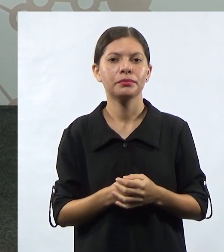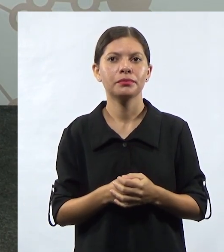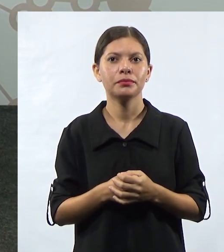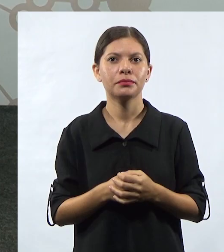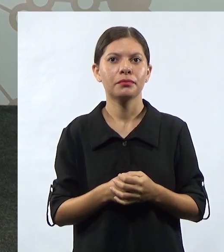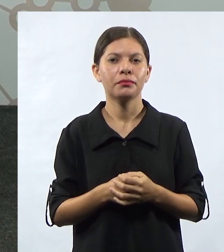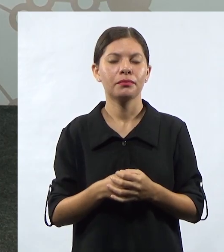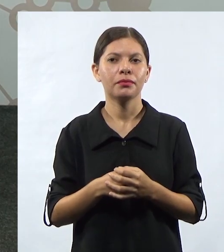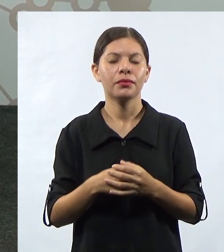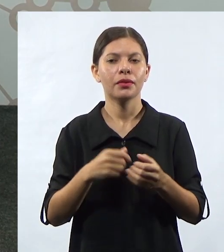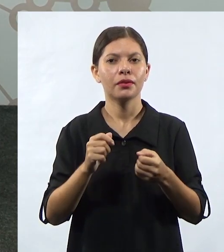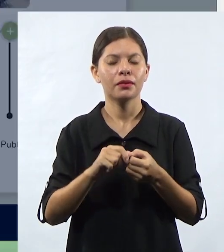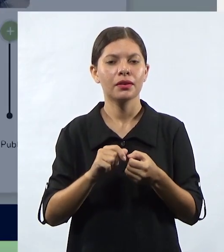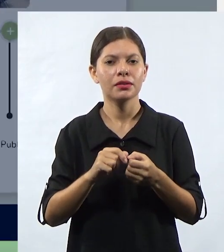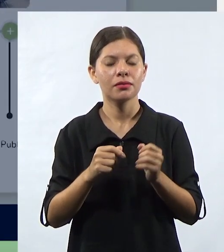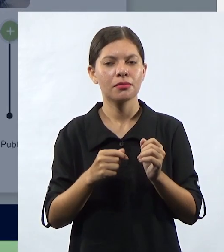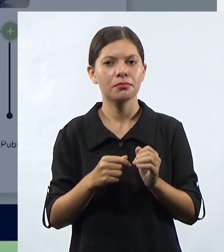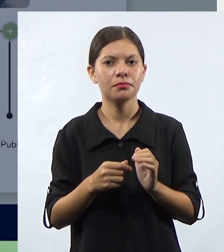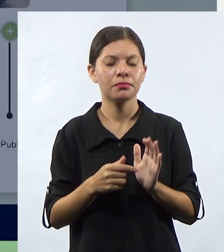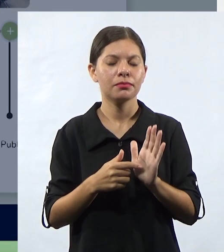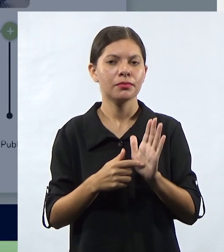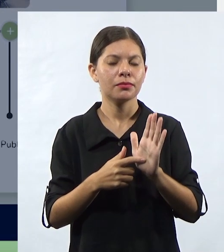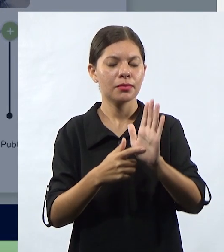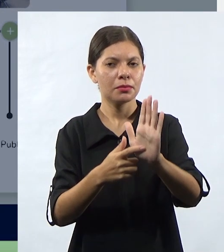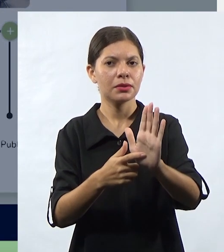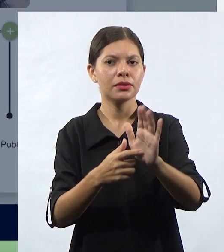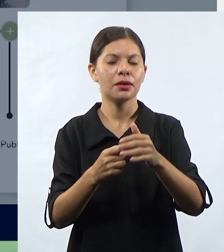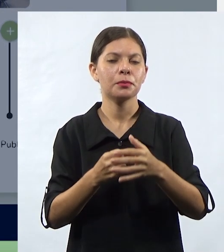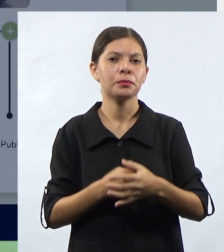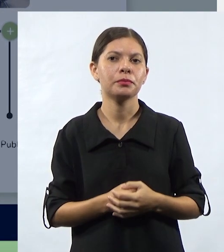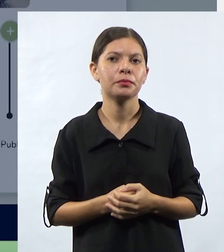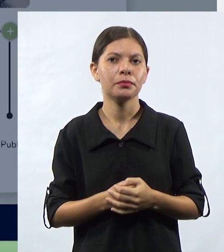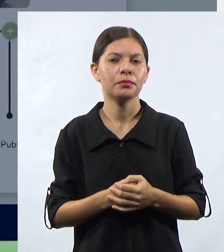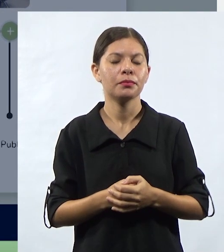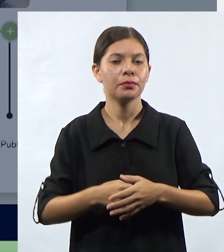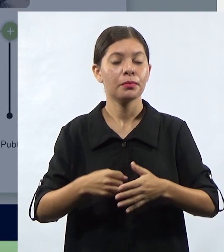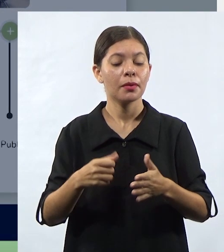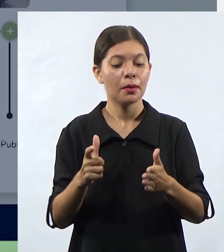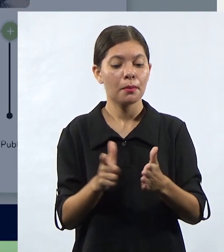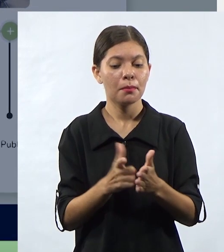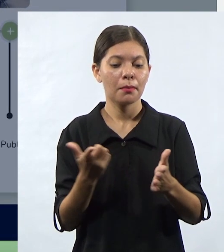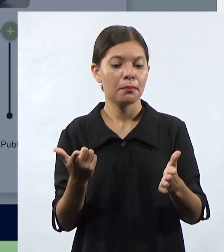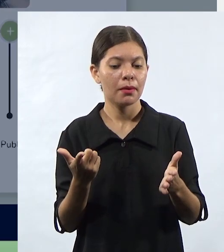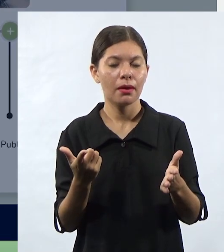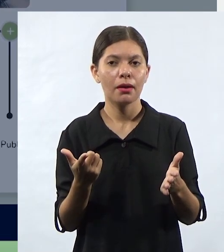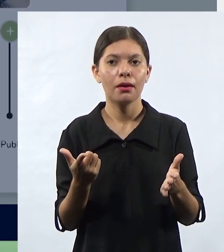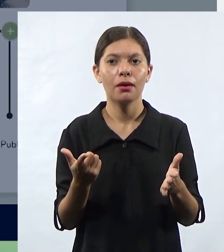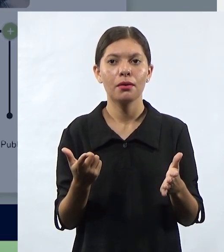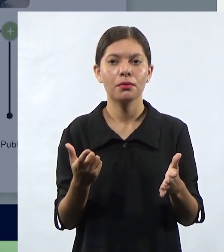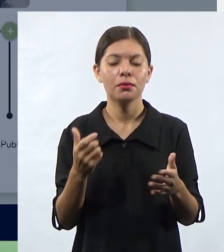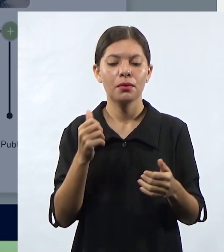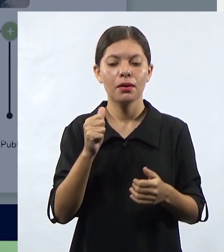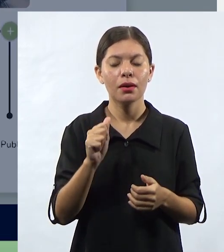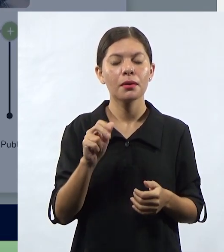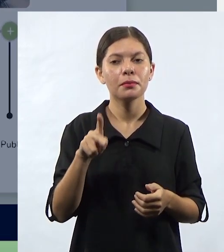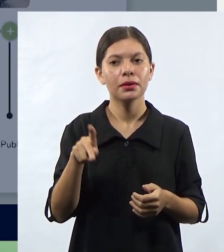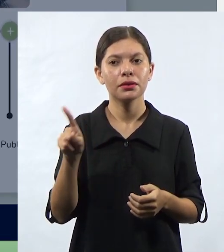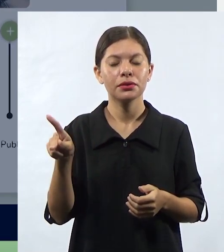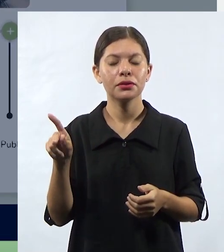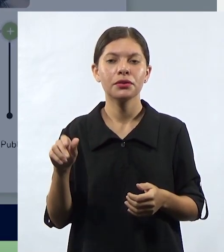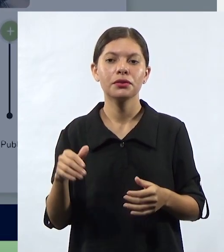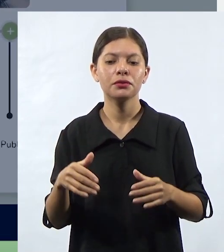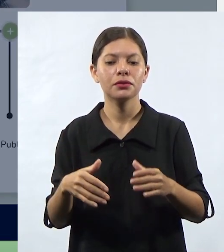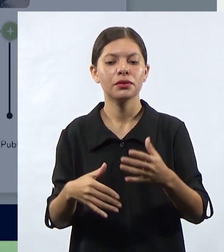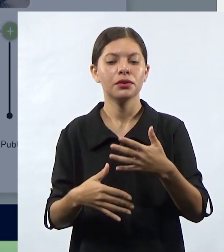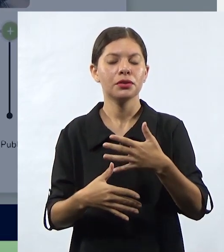fazer, né? E aí a gente vai mostrar aqui. Então, por exemplo, eu posso usar o PowerPoint, posso usar o papel e a caneta, posso usar um aplicativo de mapa mental.